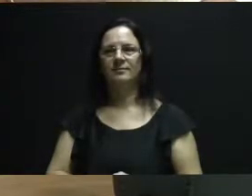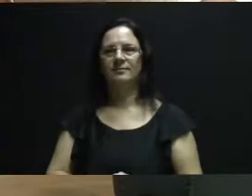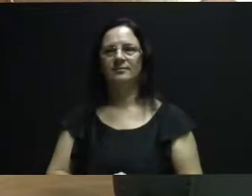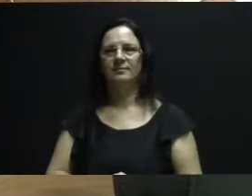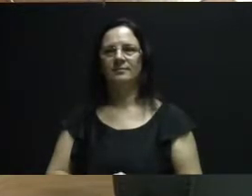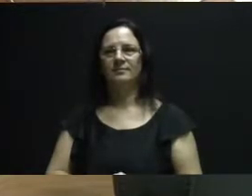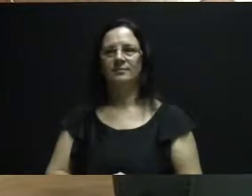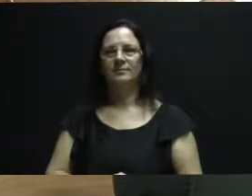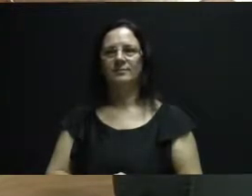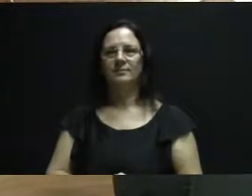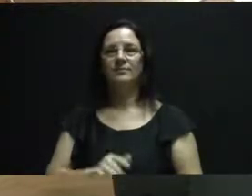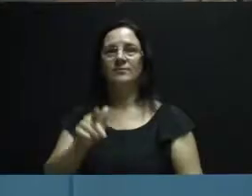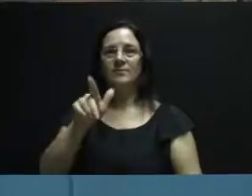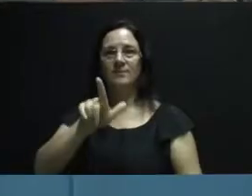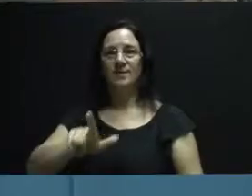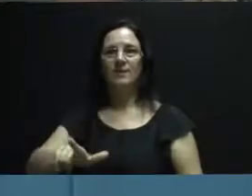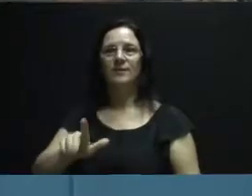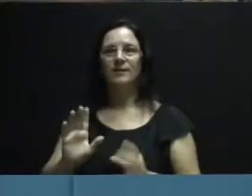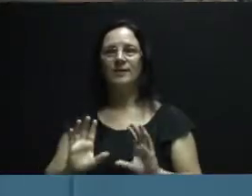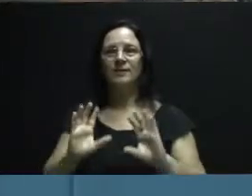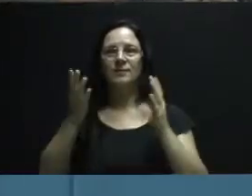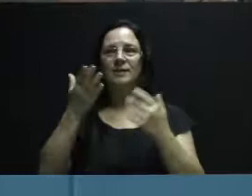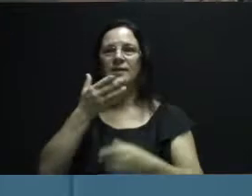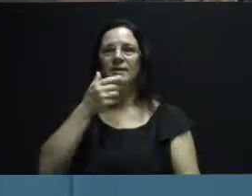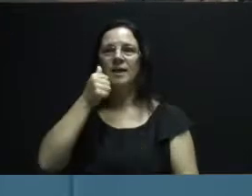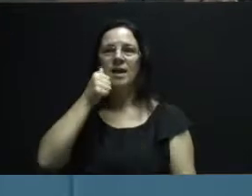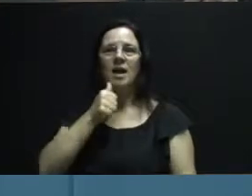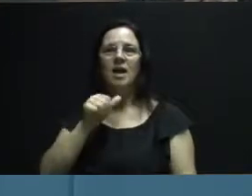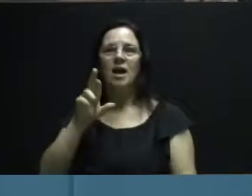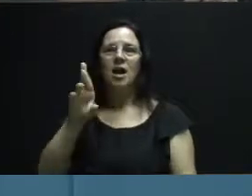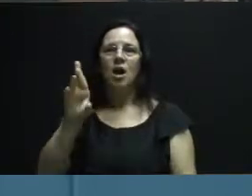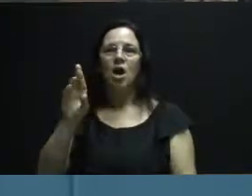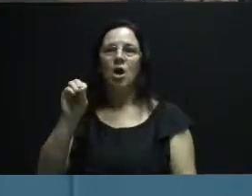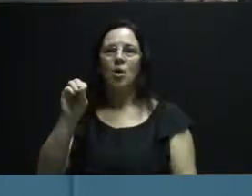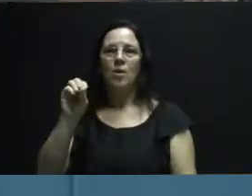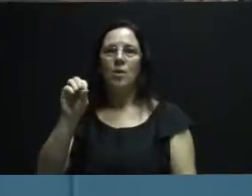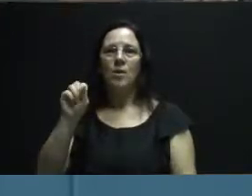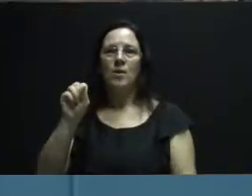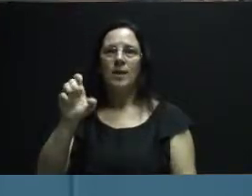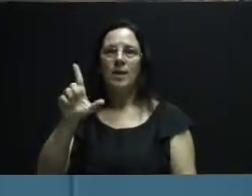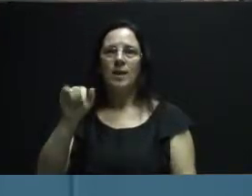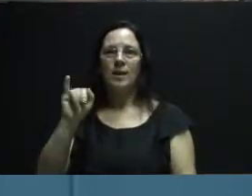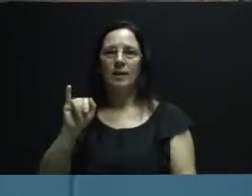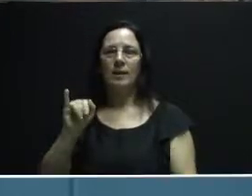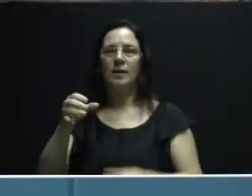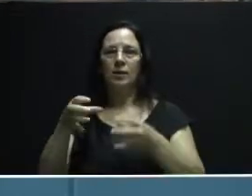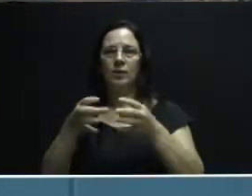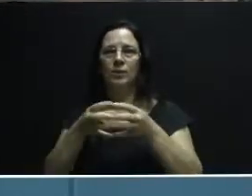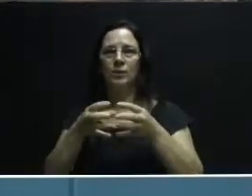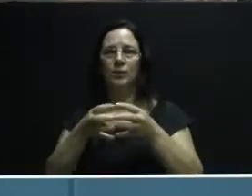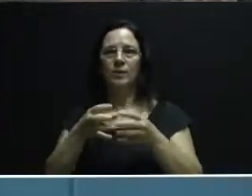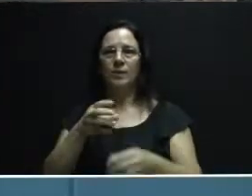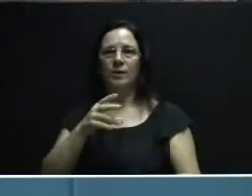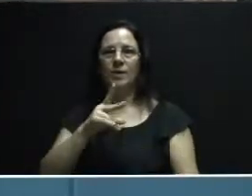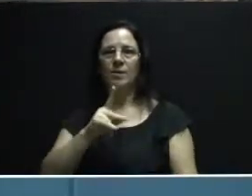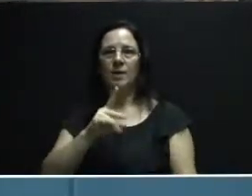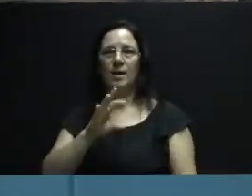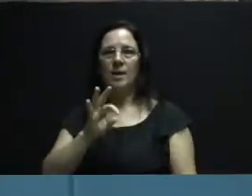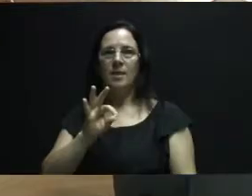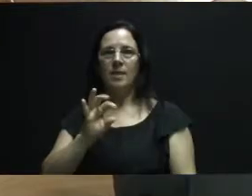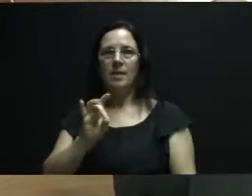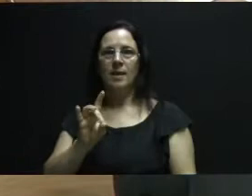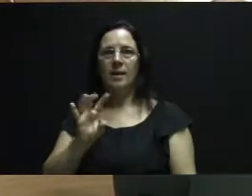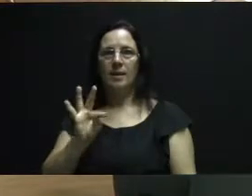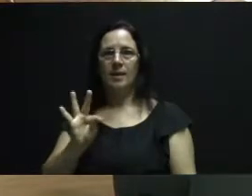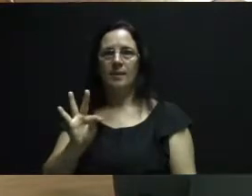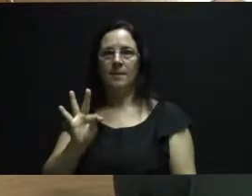Nossa próxima homenageada é Roseli Bueno Gonçalves, indicada pela bancada do PDT.